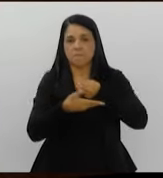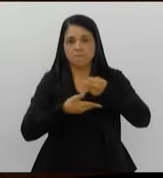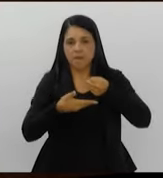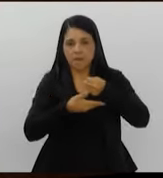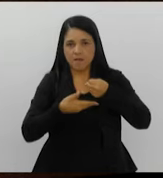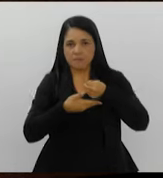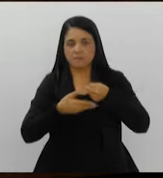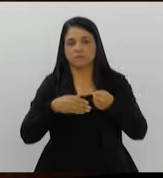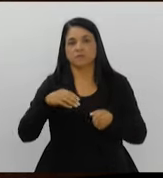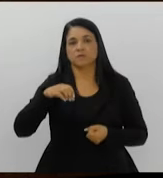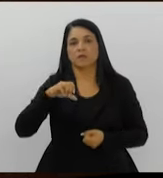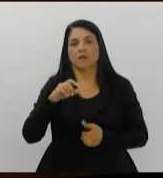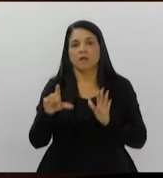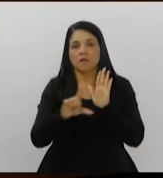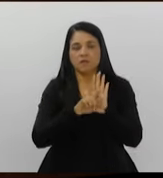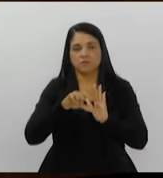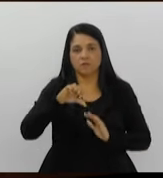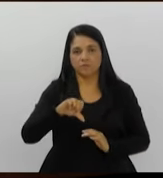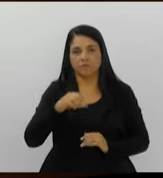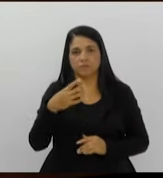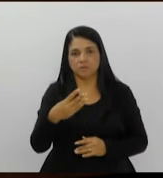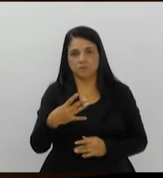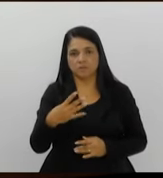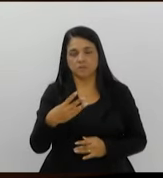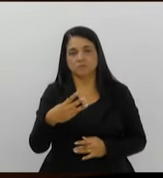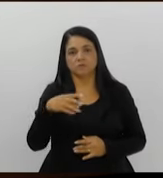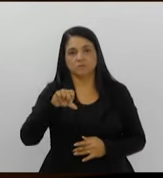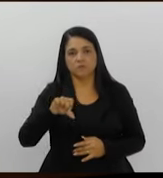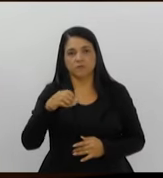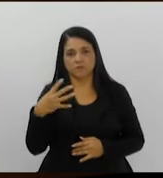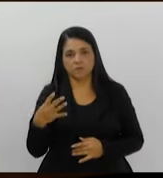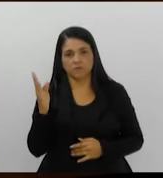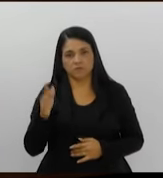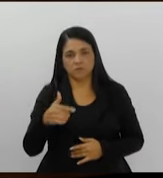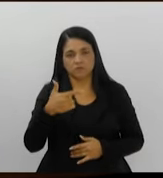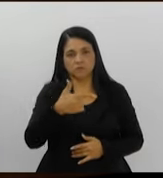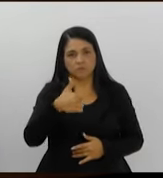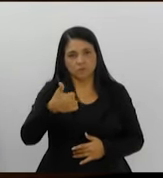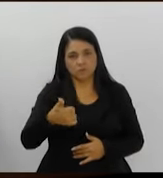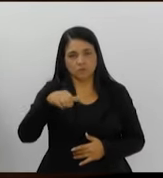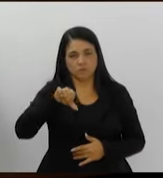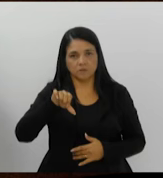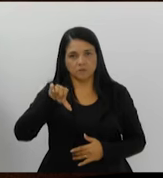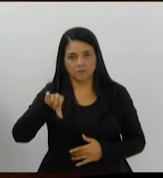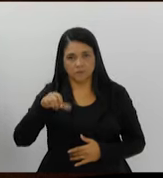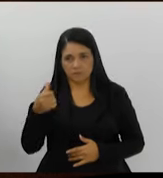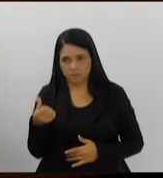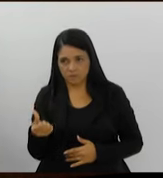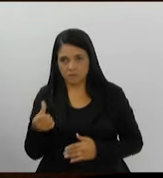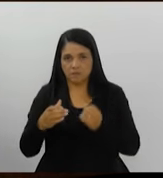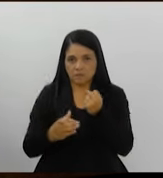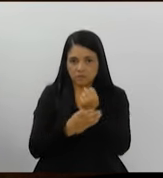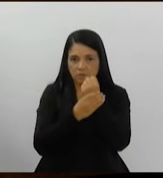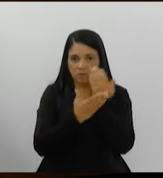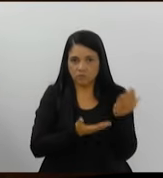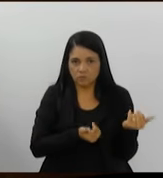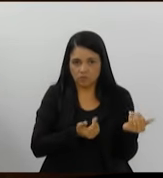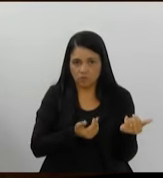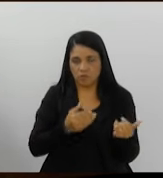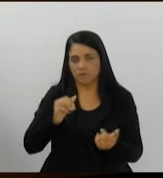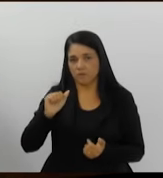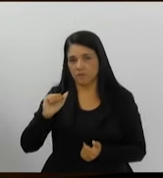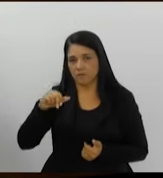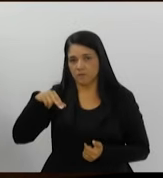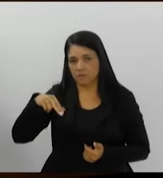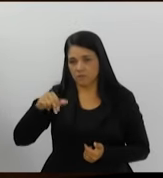Lei 9.394, de 1996, que é assegurada ao jovem com nanismo